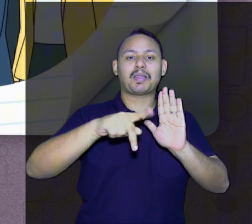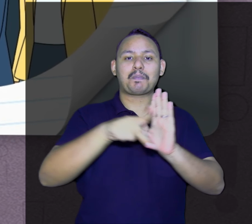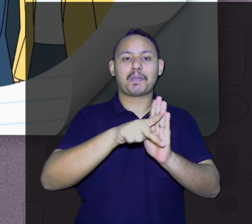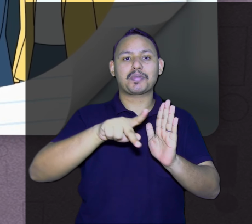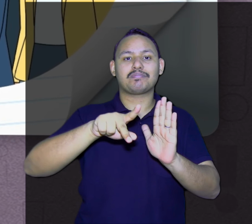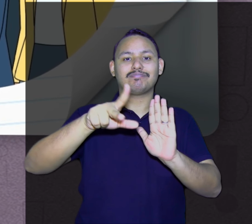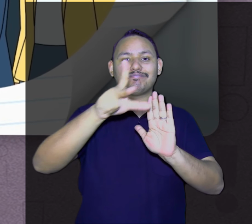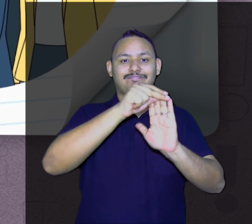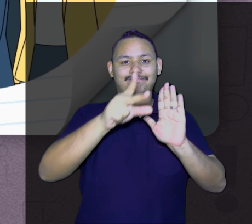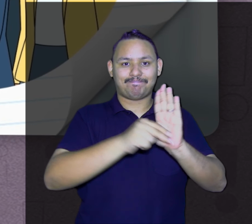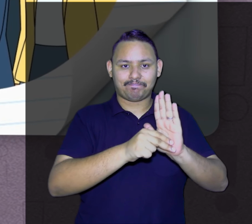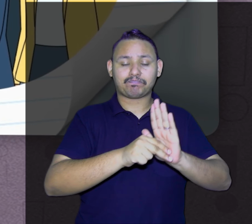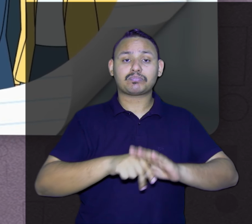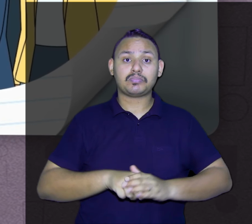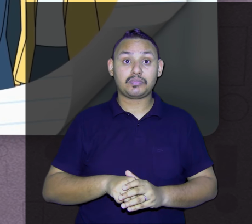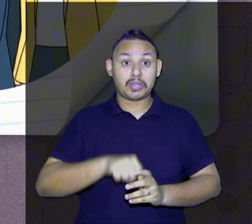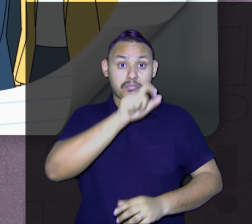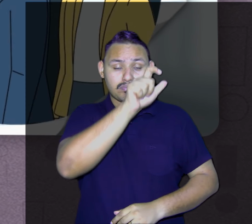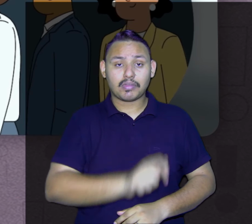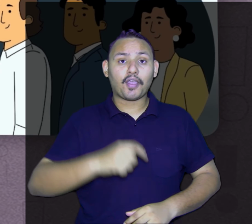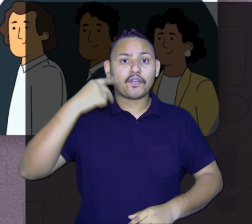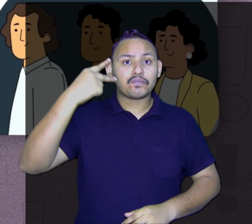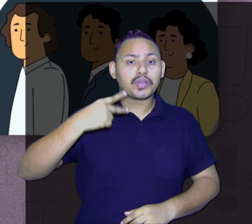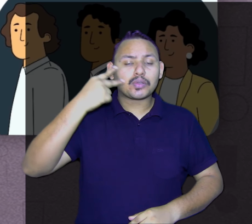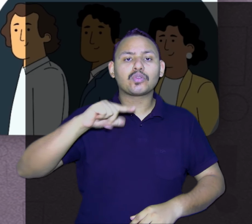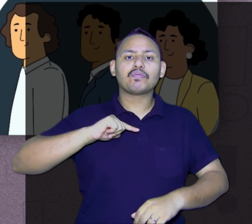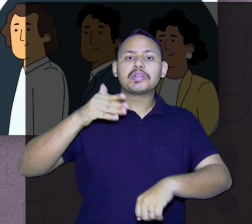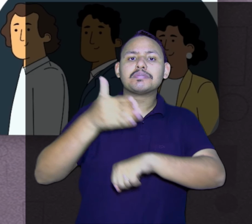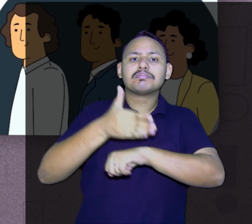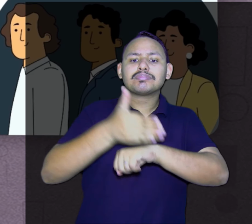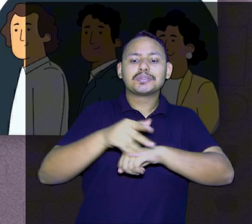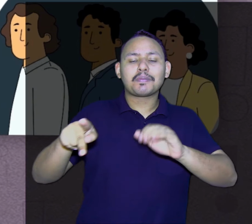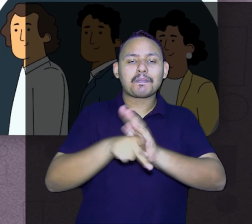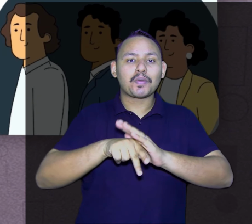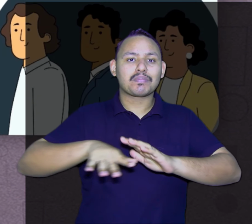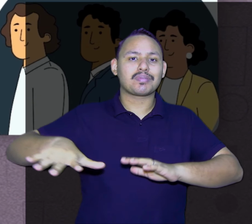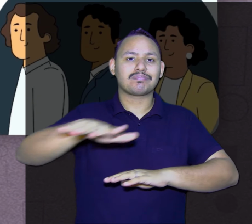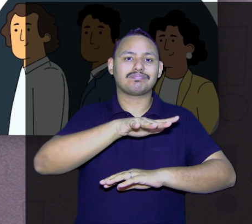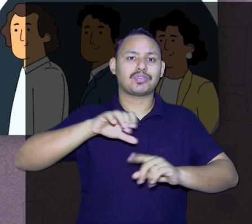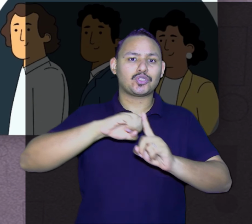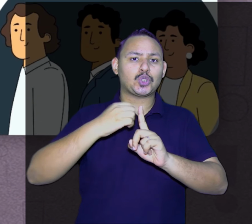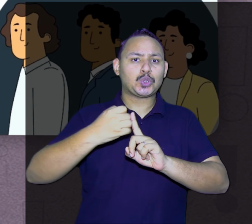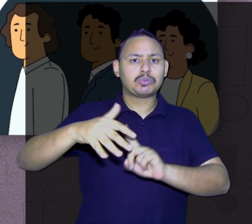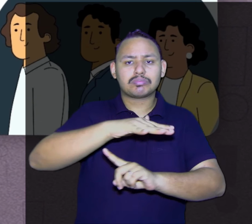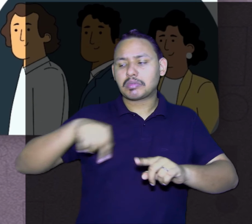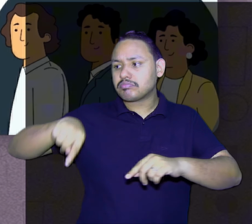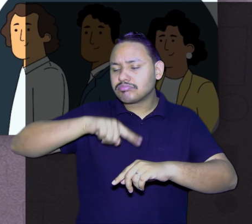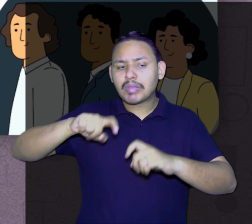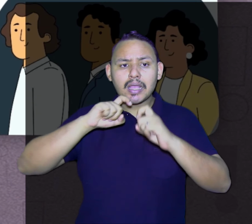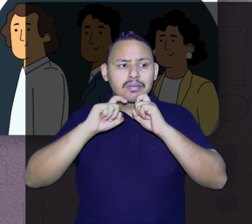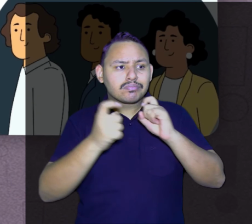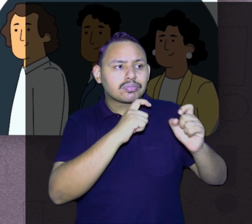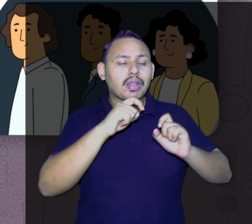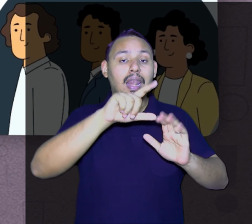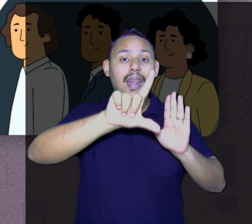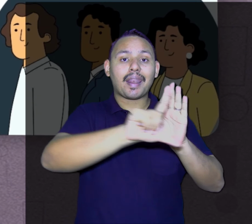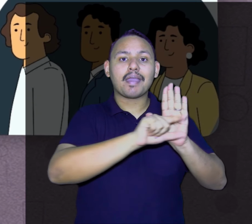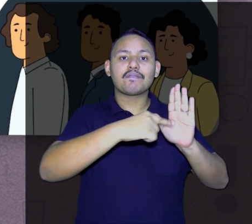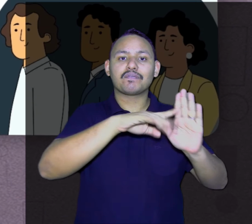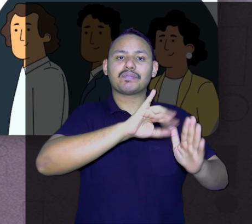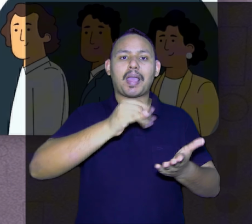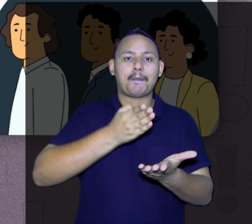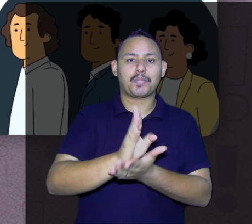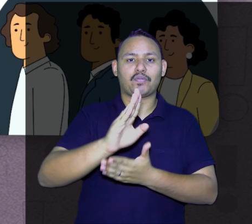o vereador faz parte do poder legislativo da cidade. Ele propõe, discute e aprova leis a serem aplicadas